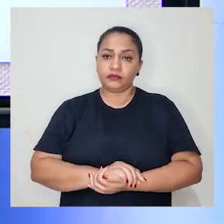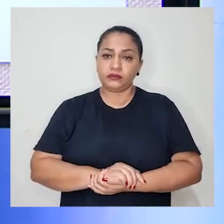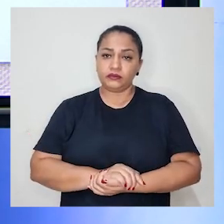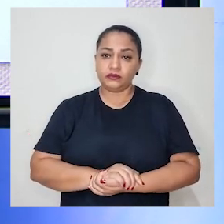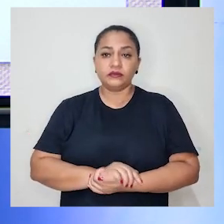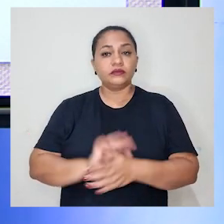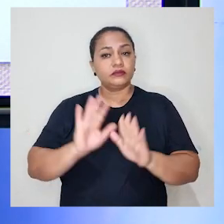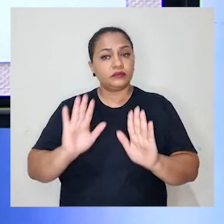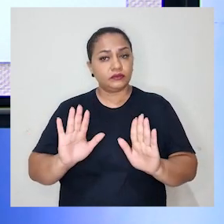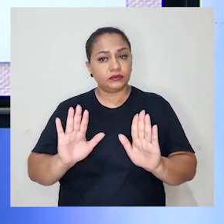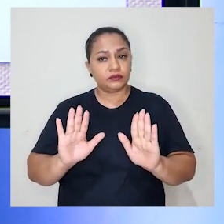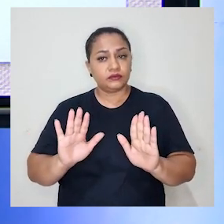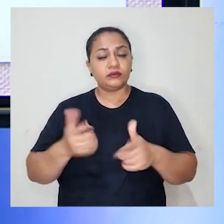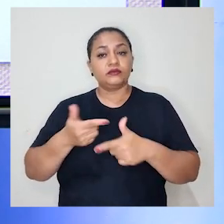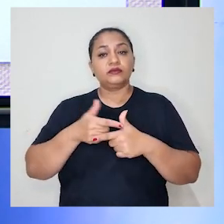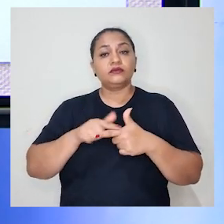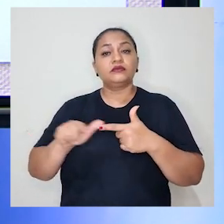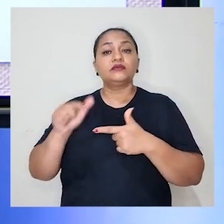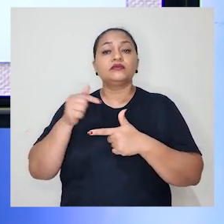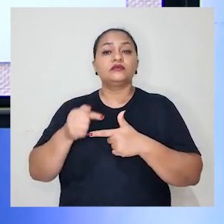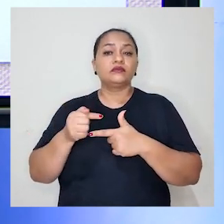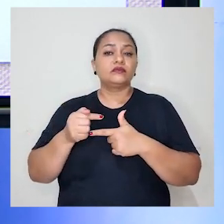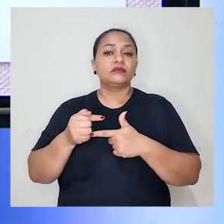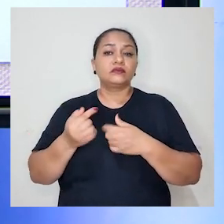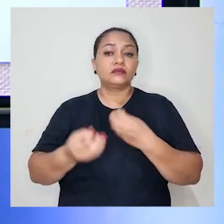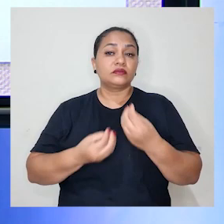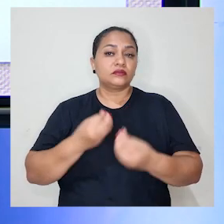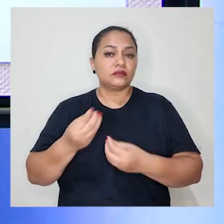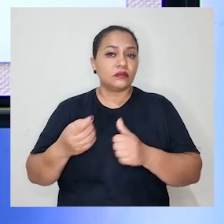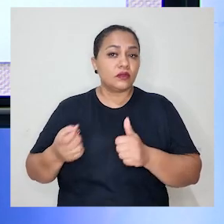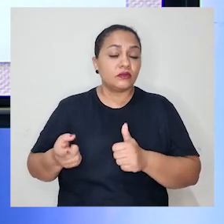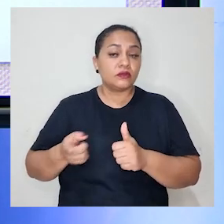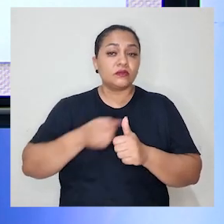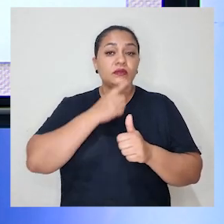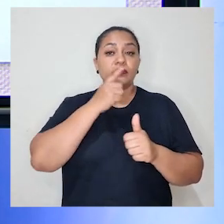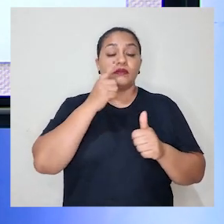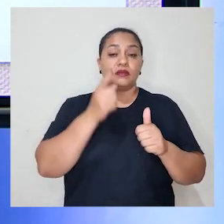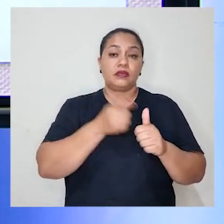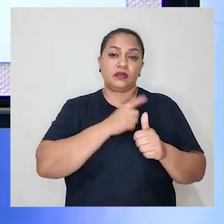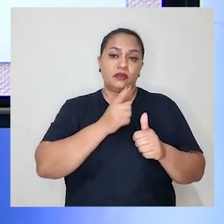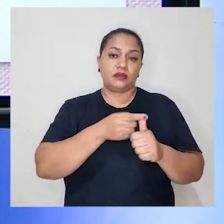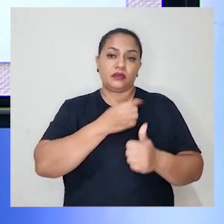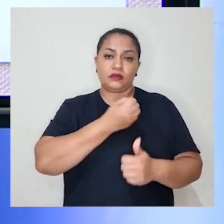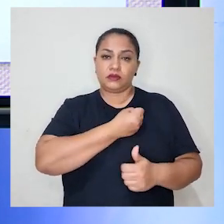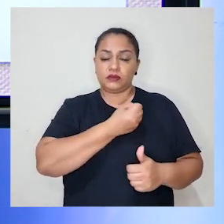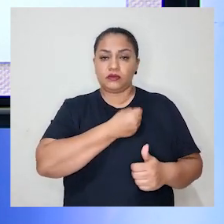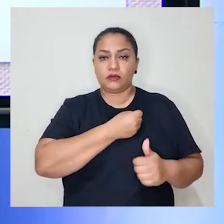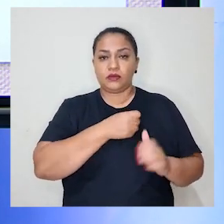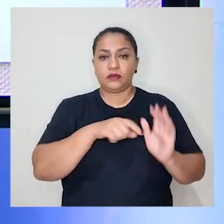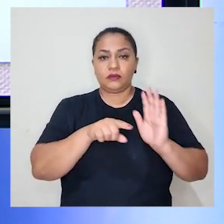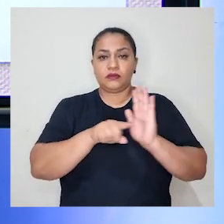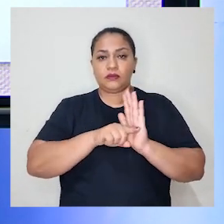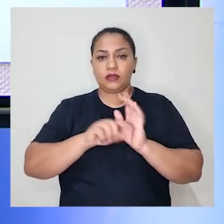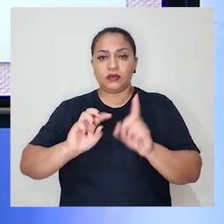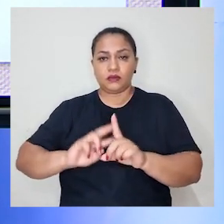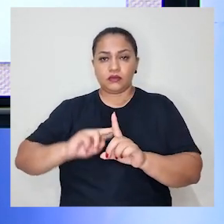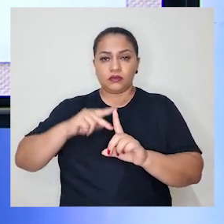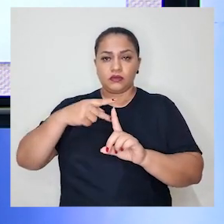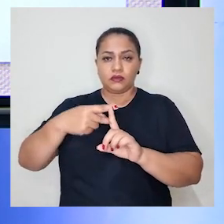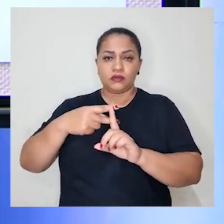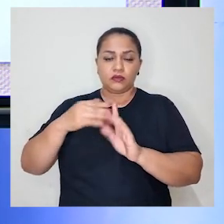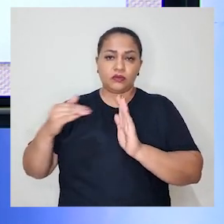Gente, critério de divisibilidade por 7. Os primeiros algarismos menos o dobro do